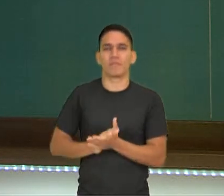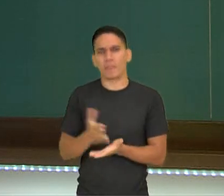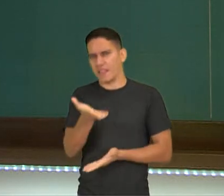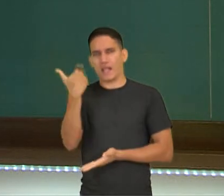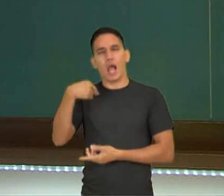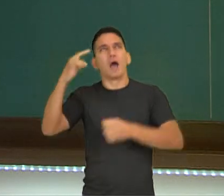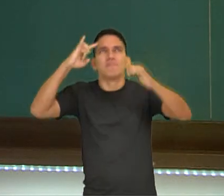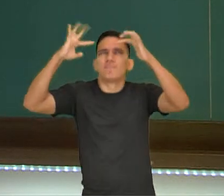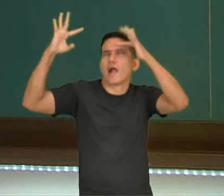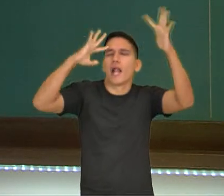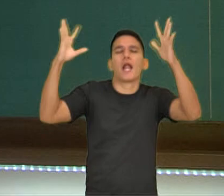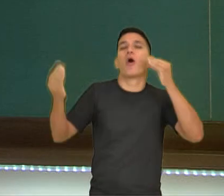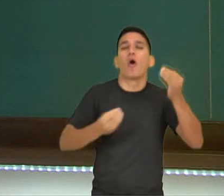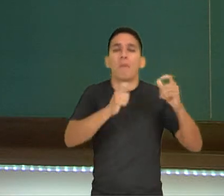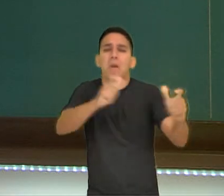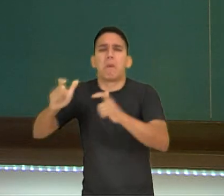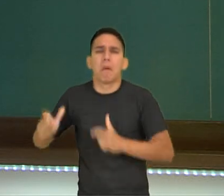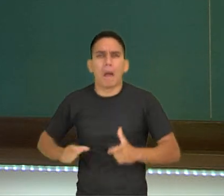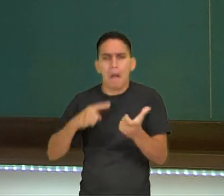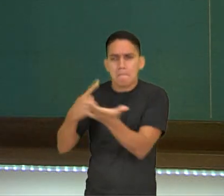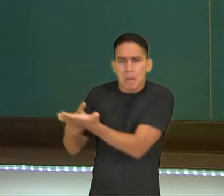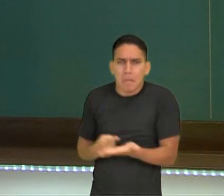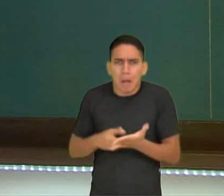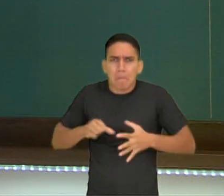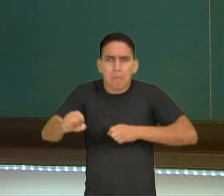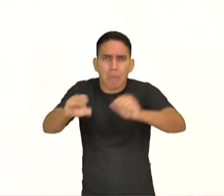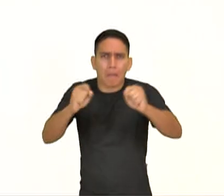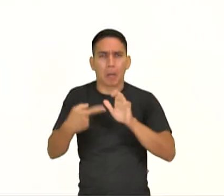cintos. Vou apresentar para vocês o objetivo da nossa aula.